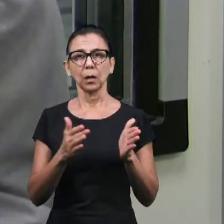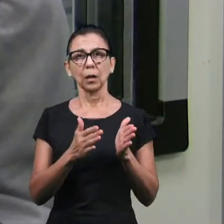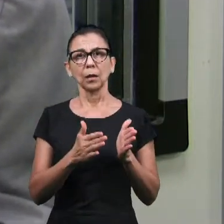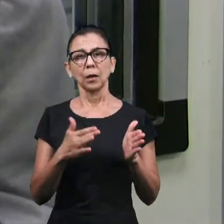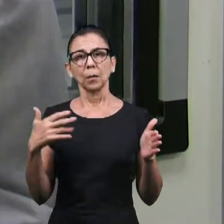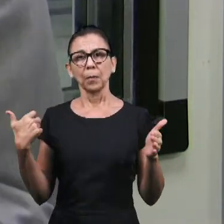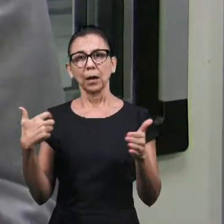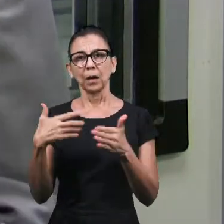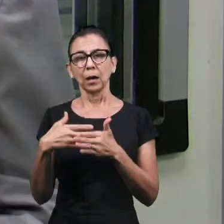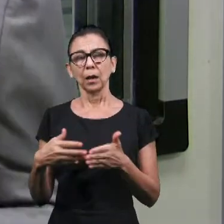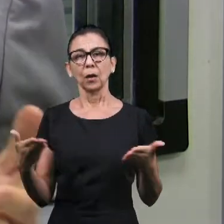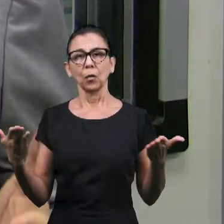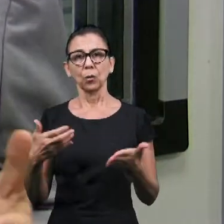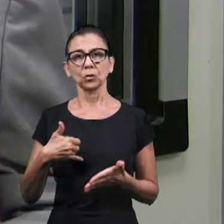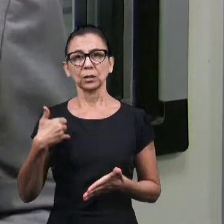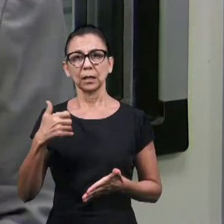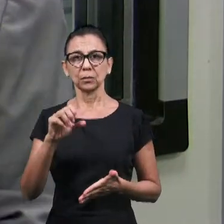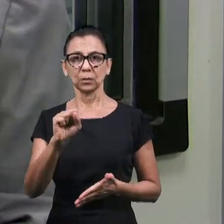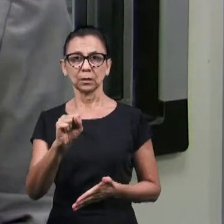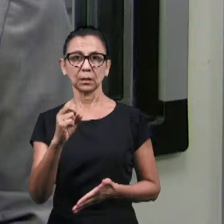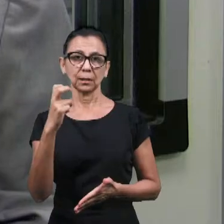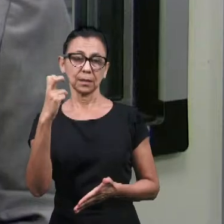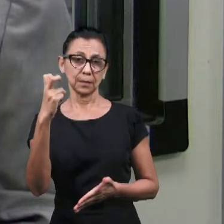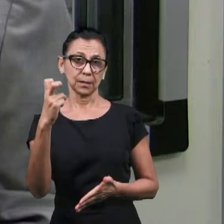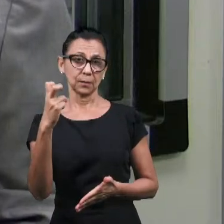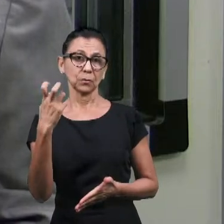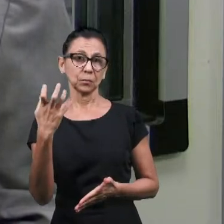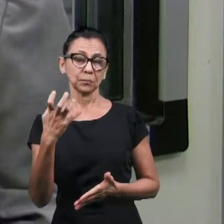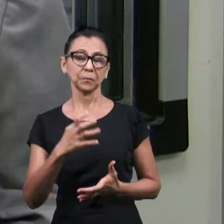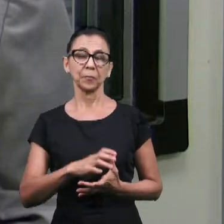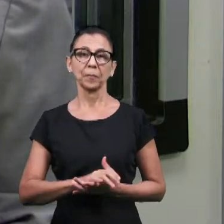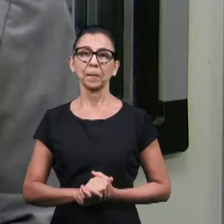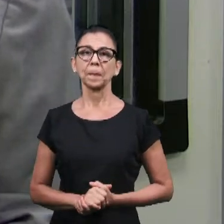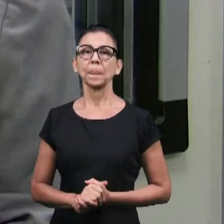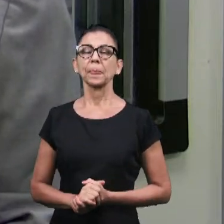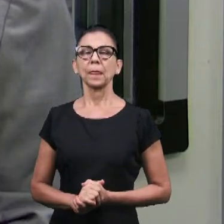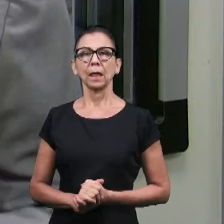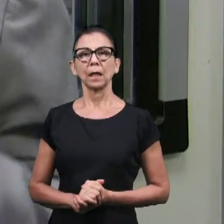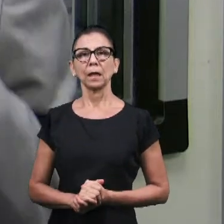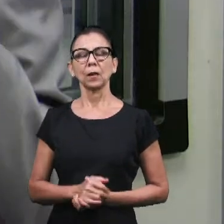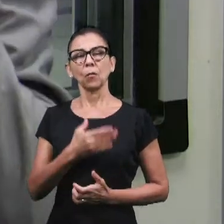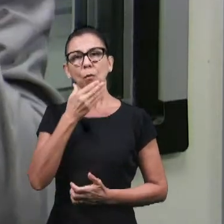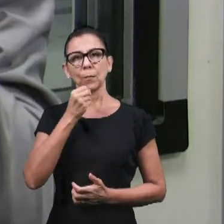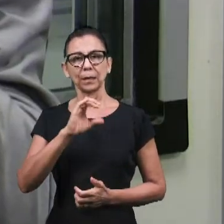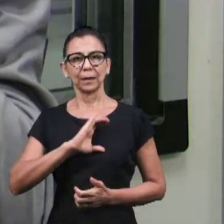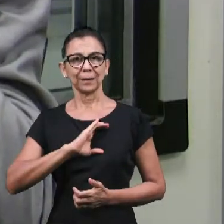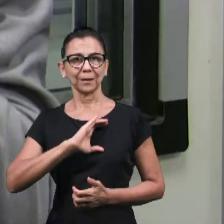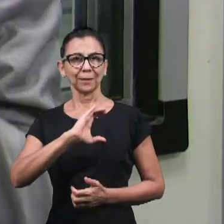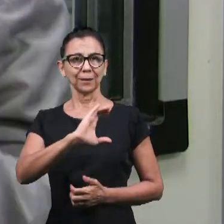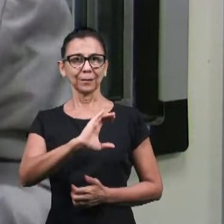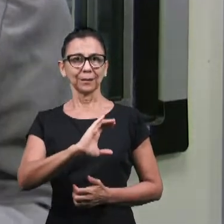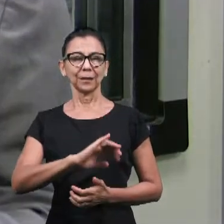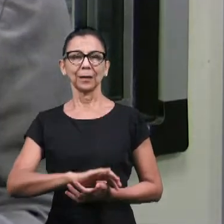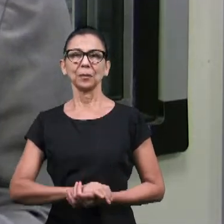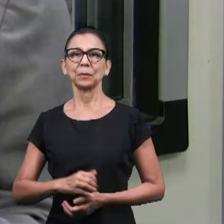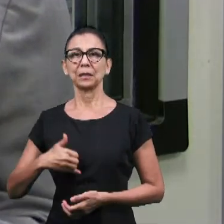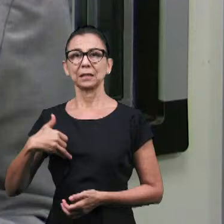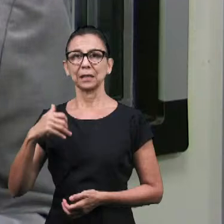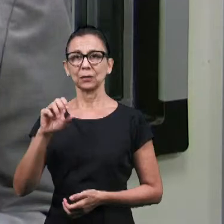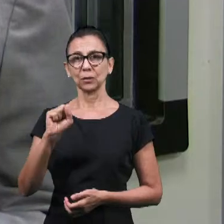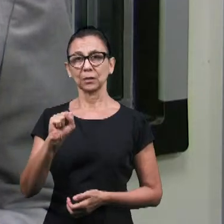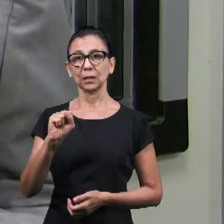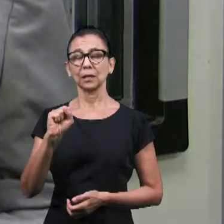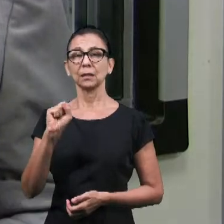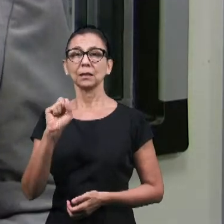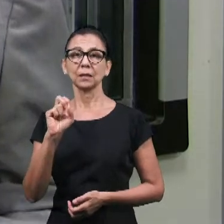anos a experiência de Calebe o homem notável E servir o Xangô aos 85 anos ele falar ainda